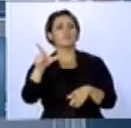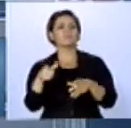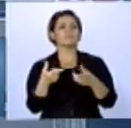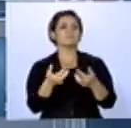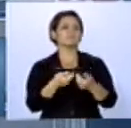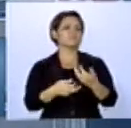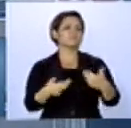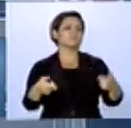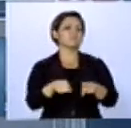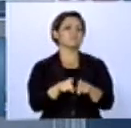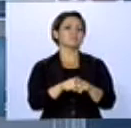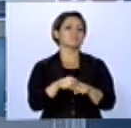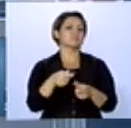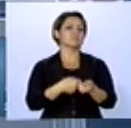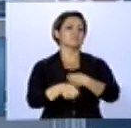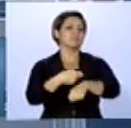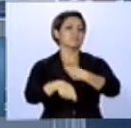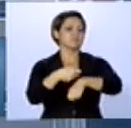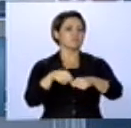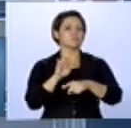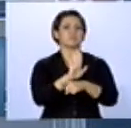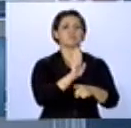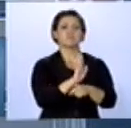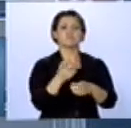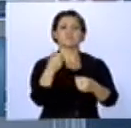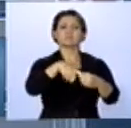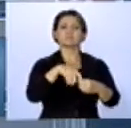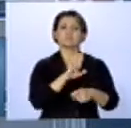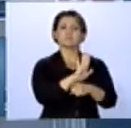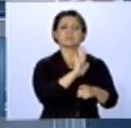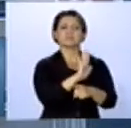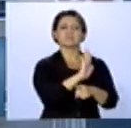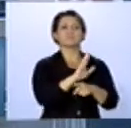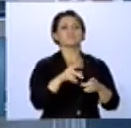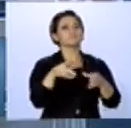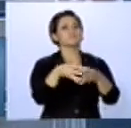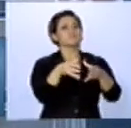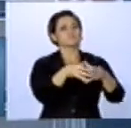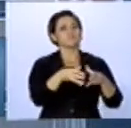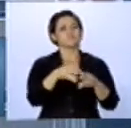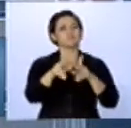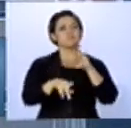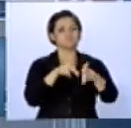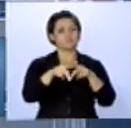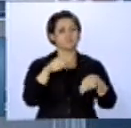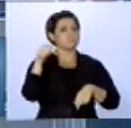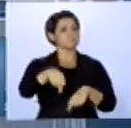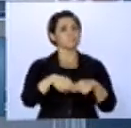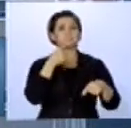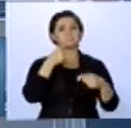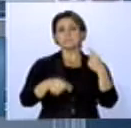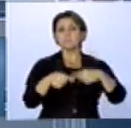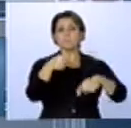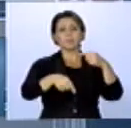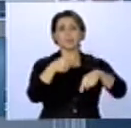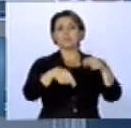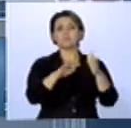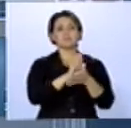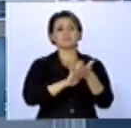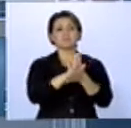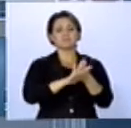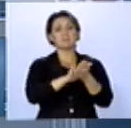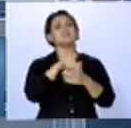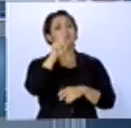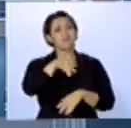da economia que trouxessem muito mais benefícios para coletividade não se discute aqui nem se nega que a democracia tem